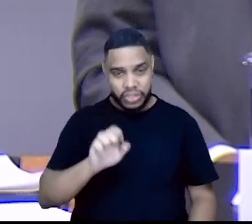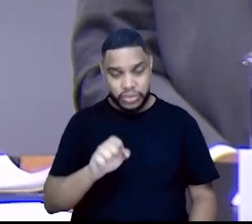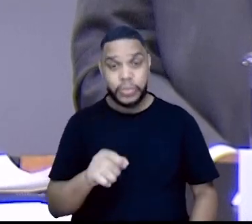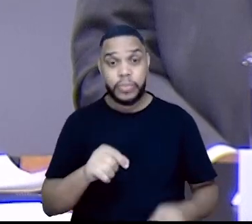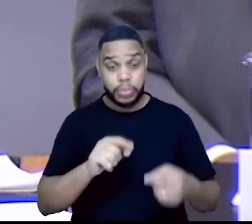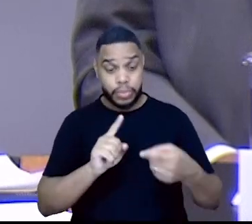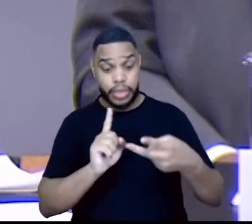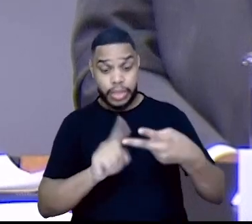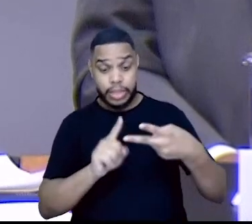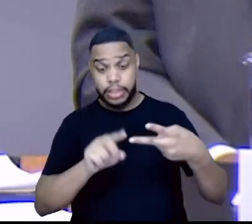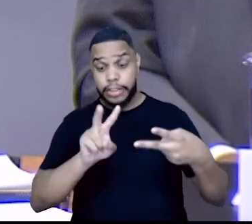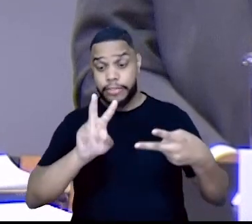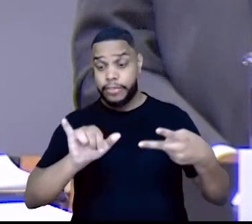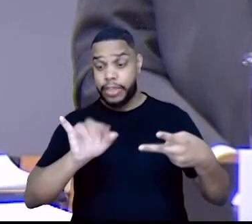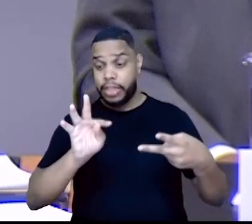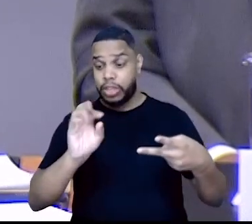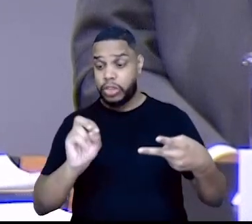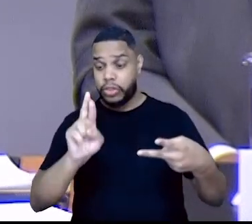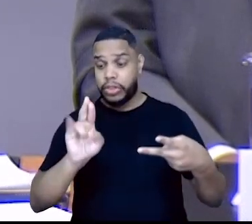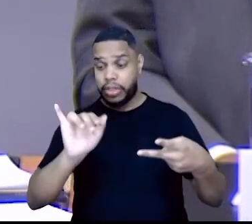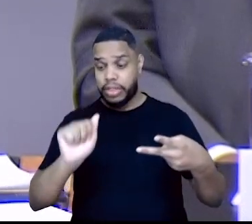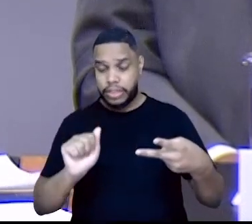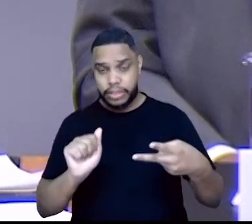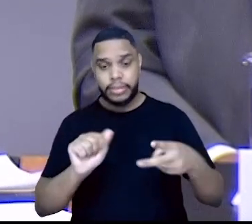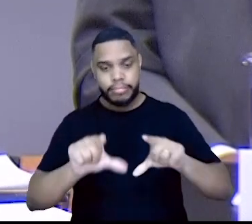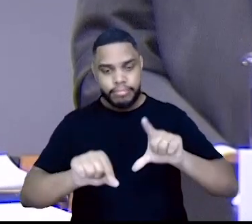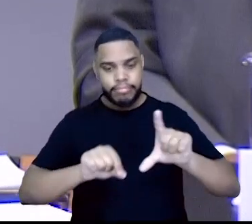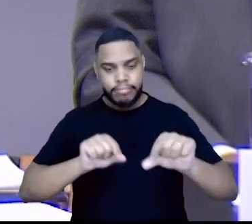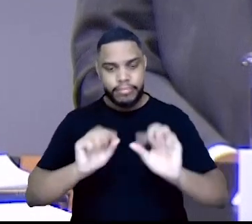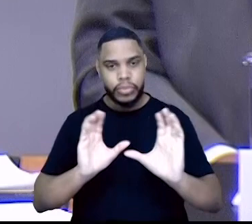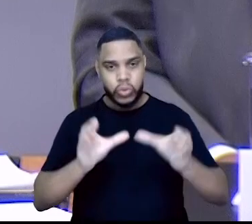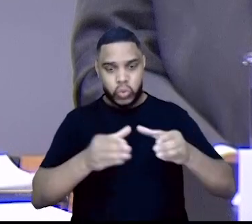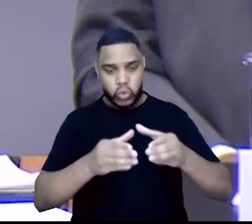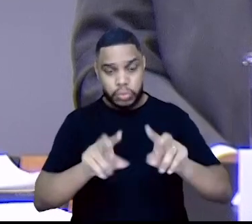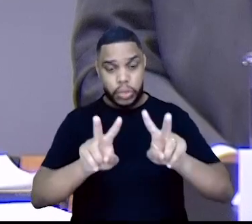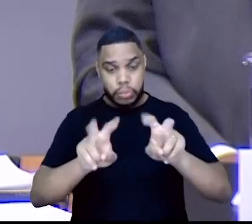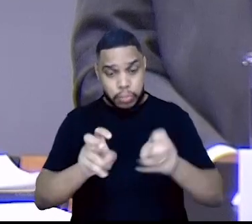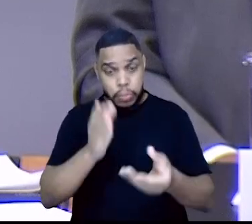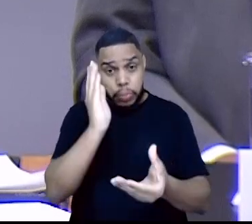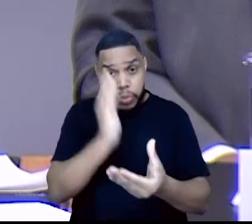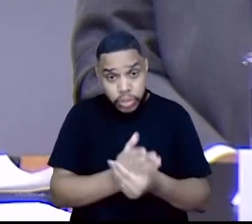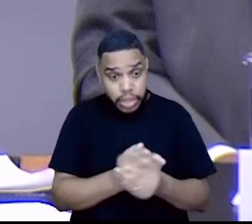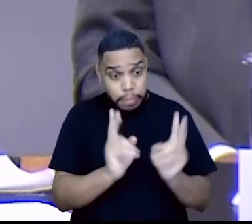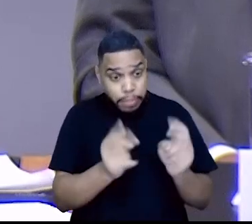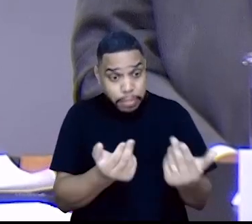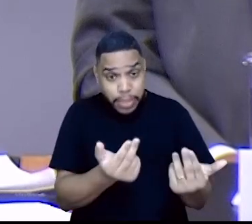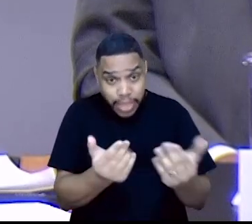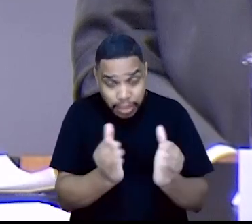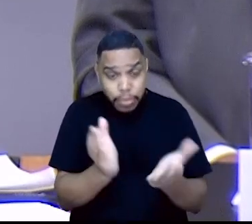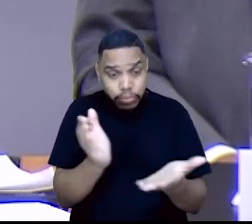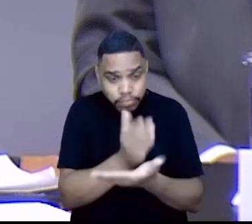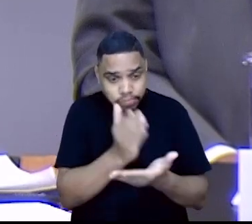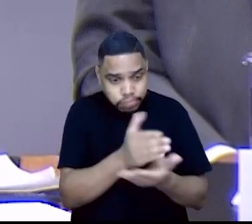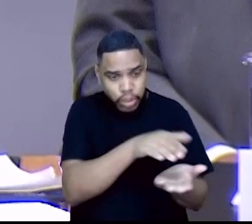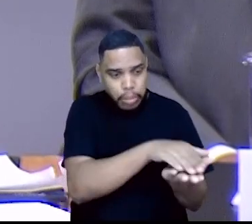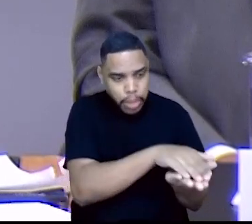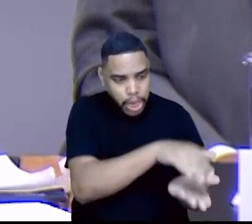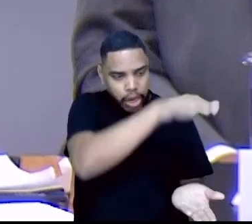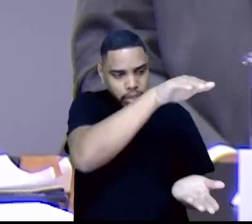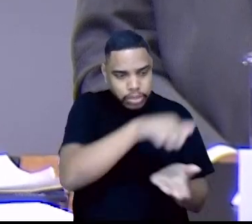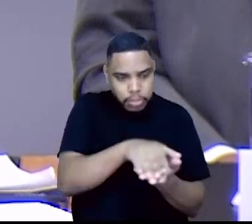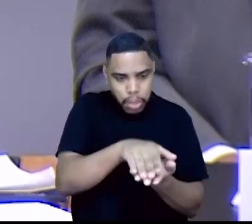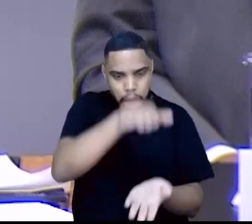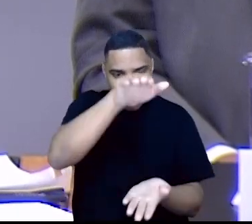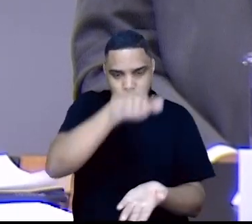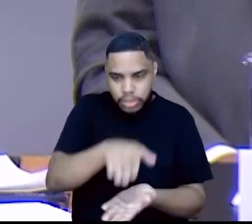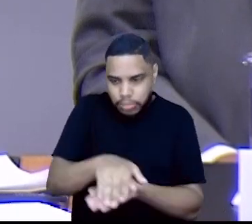Vitória, que seleciona, agrupa os processos por tema e que, portanto, permite que,